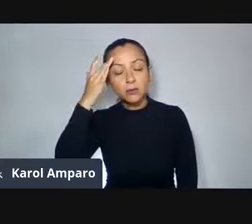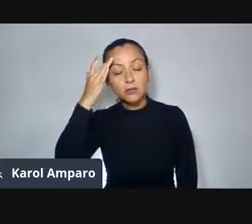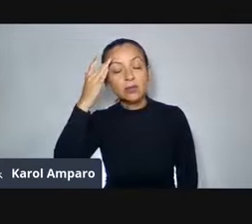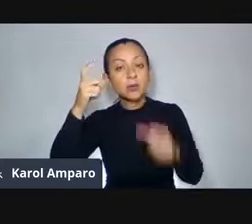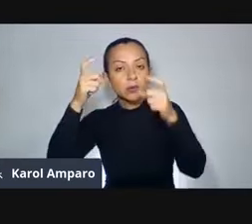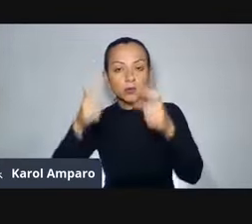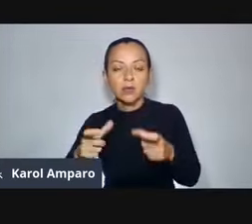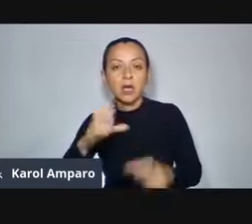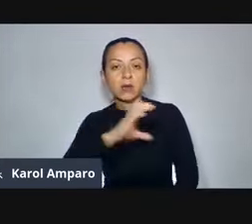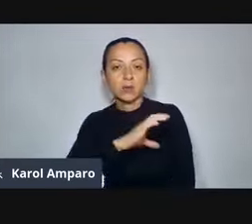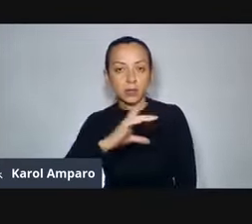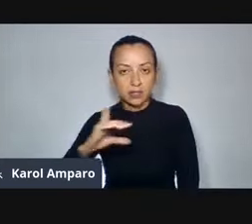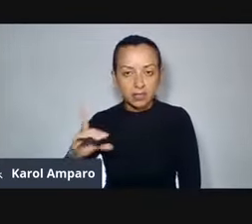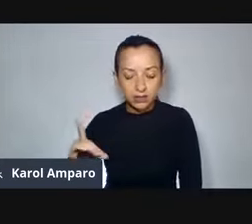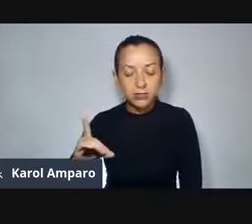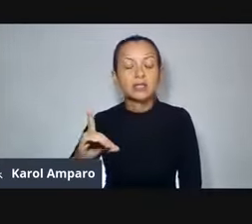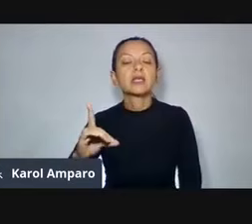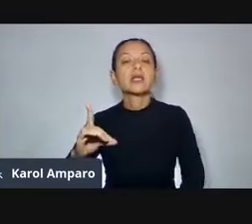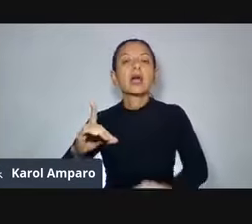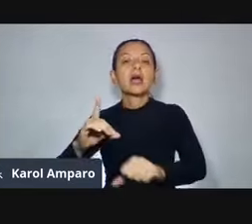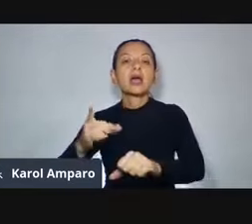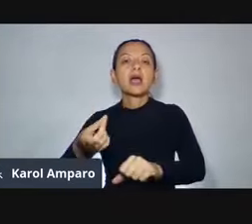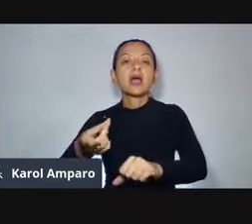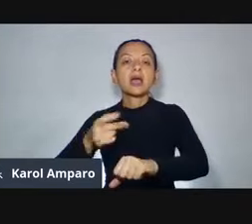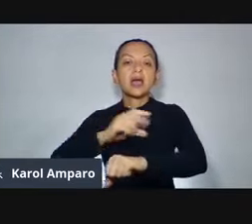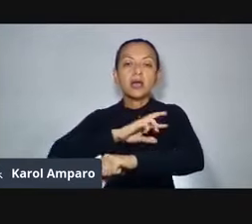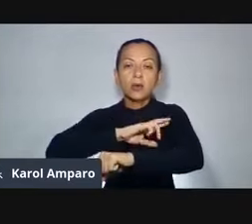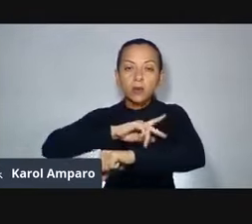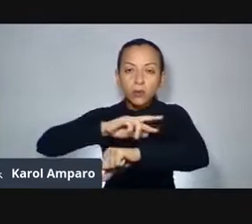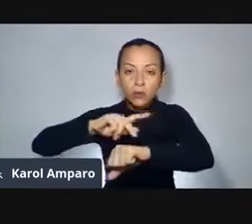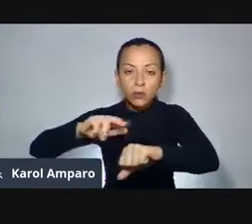de Políticas da Igualdade Racial e Étnica,